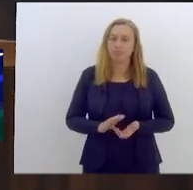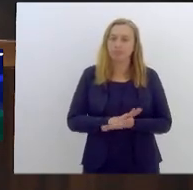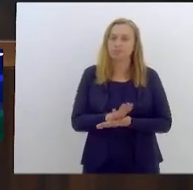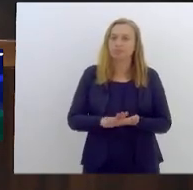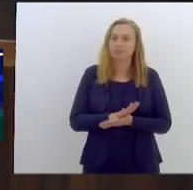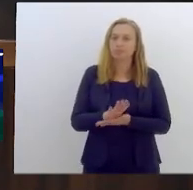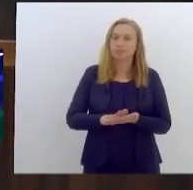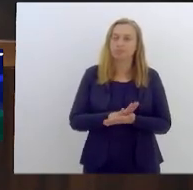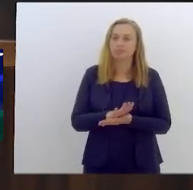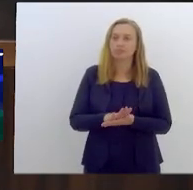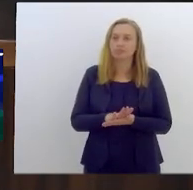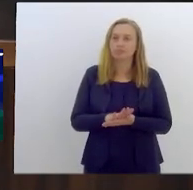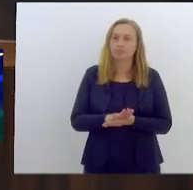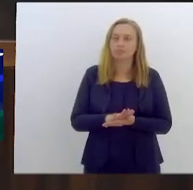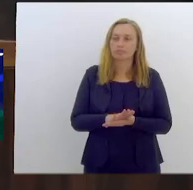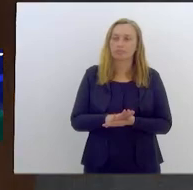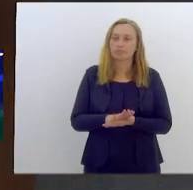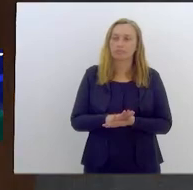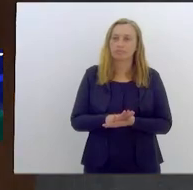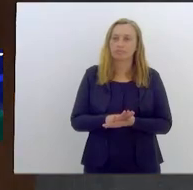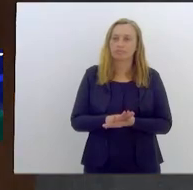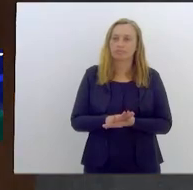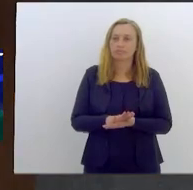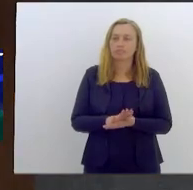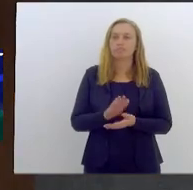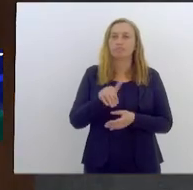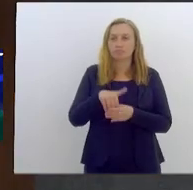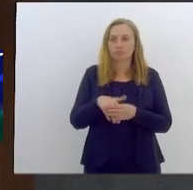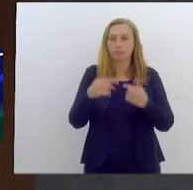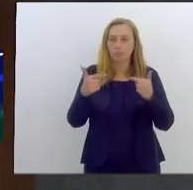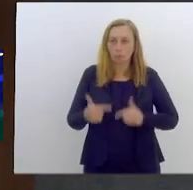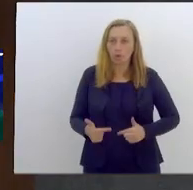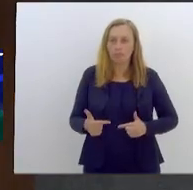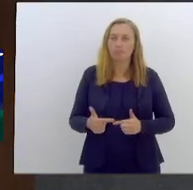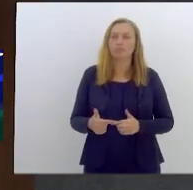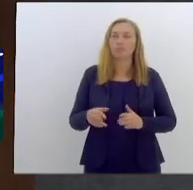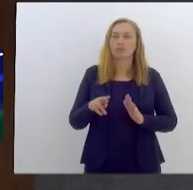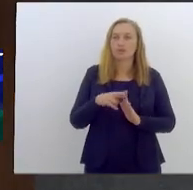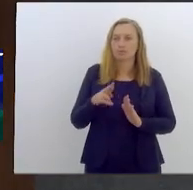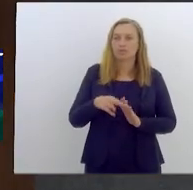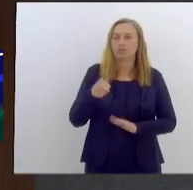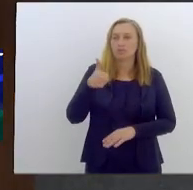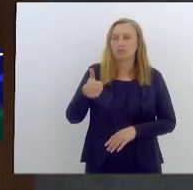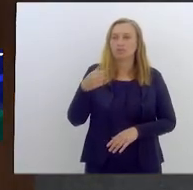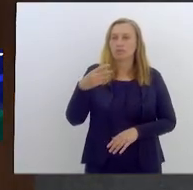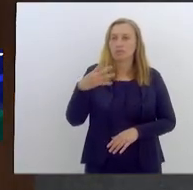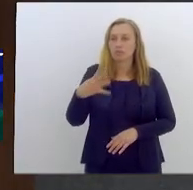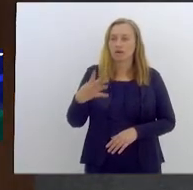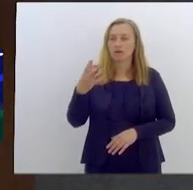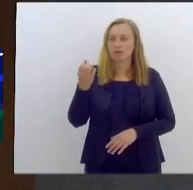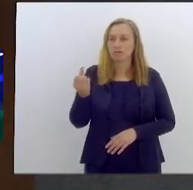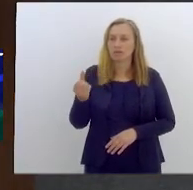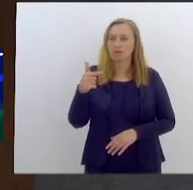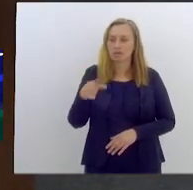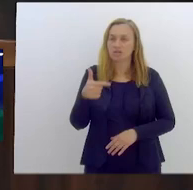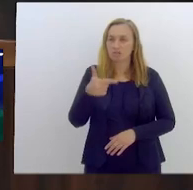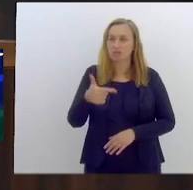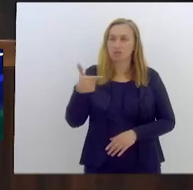Nada mais... Não, deputada Tiaju, foi um voto em abstenção... Abstenção. Do projeto de resolução 1467 de 2022, por favor.